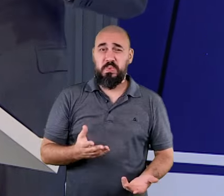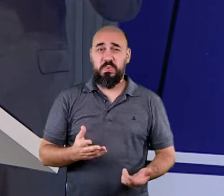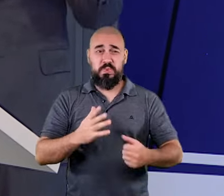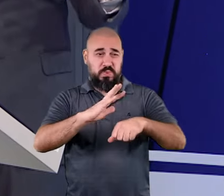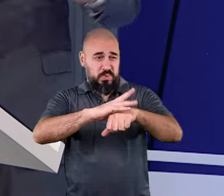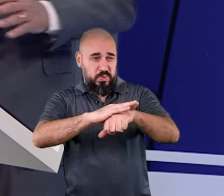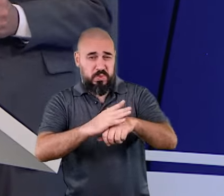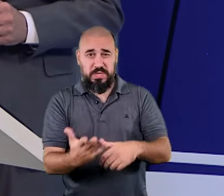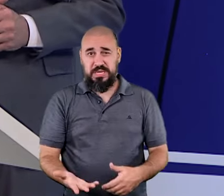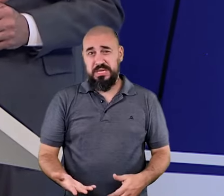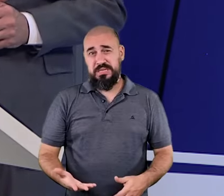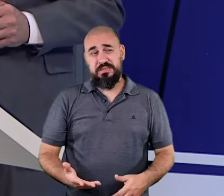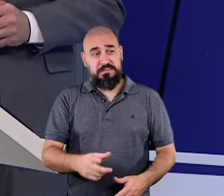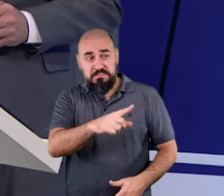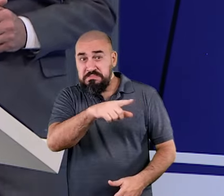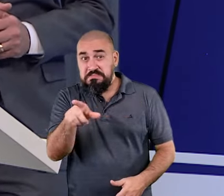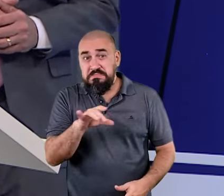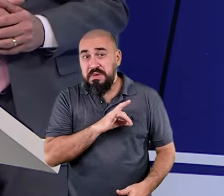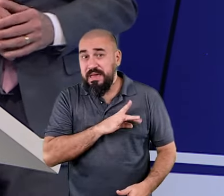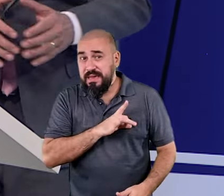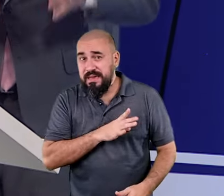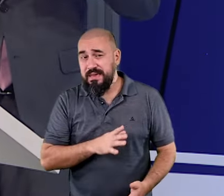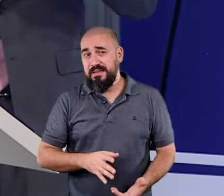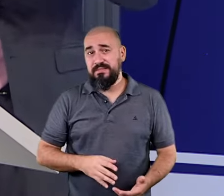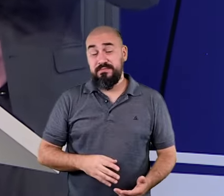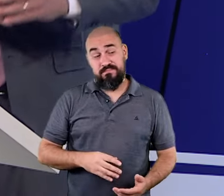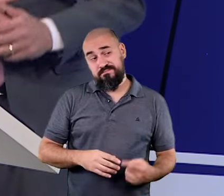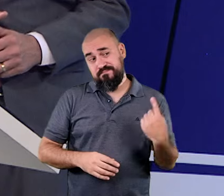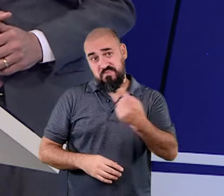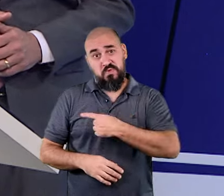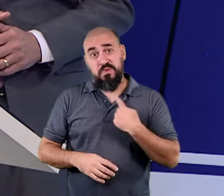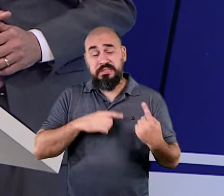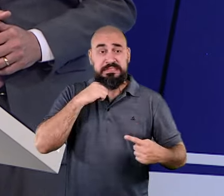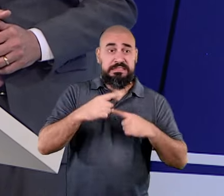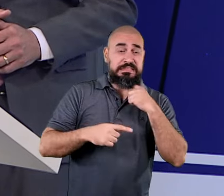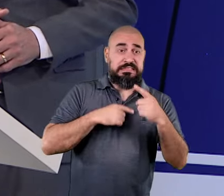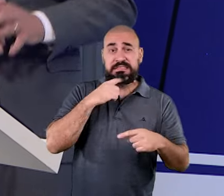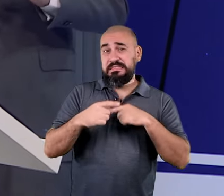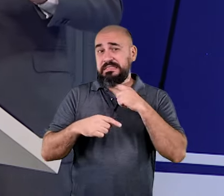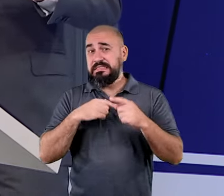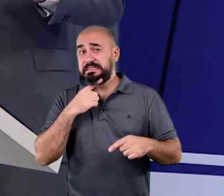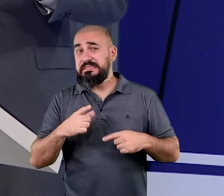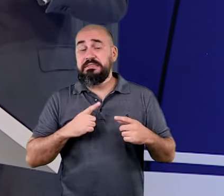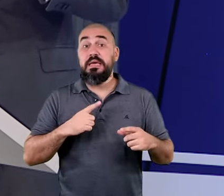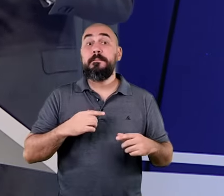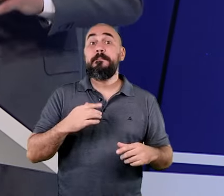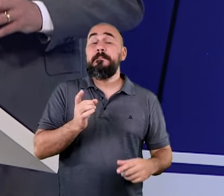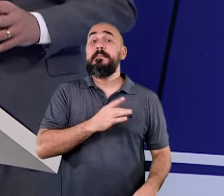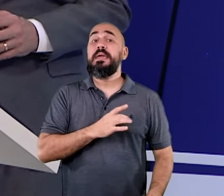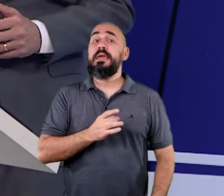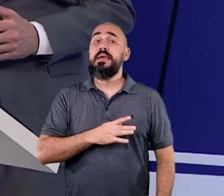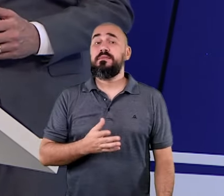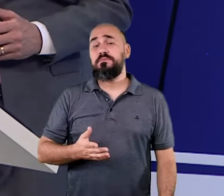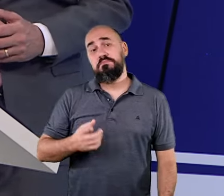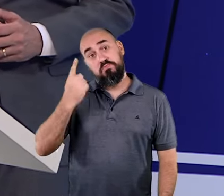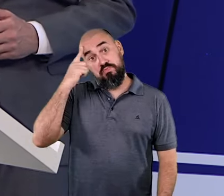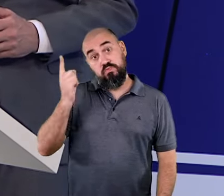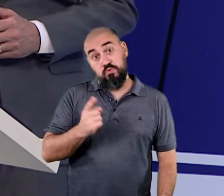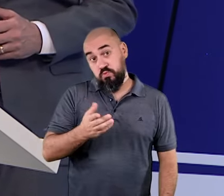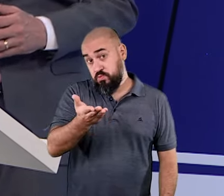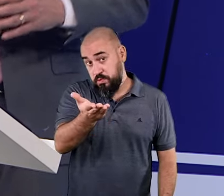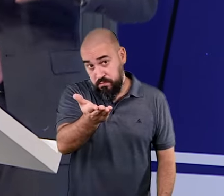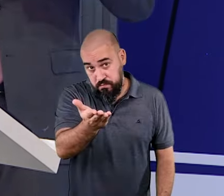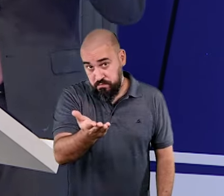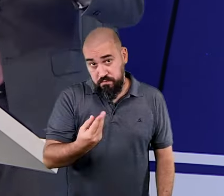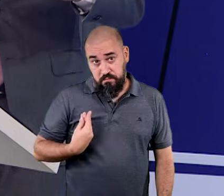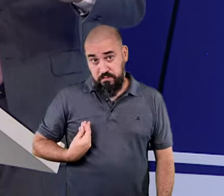As incertezas, às vezes, causam pânico. Talvez eu esteja falando para alguém agora